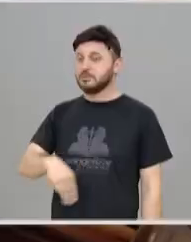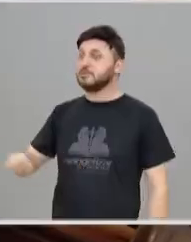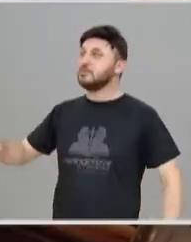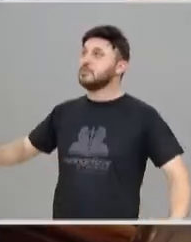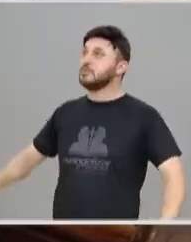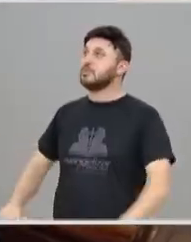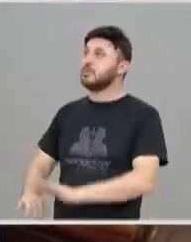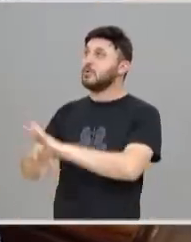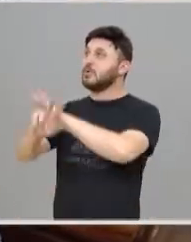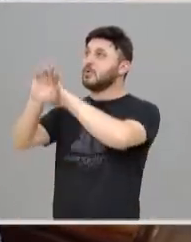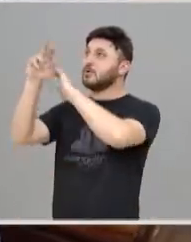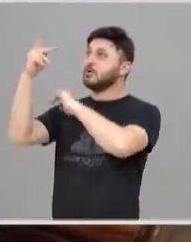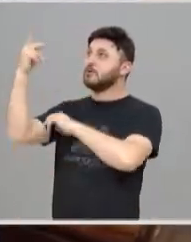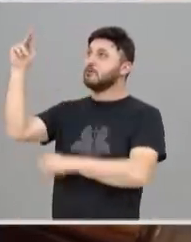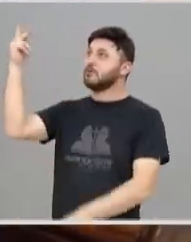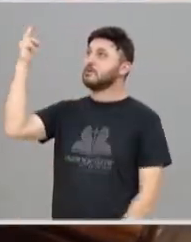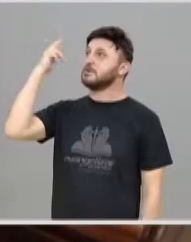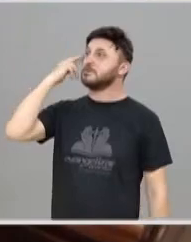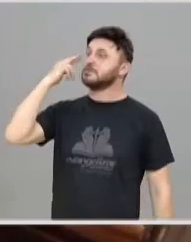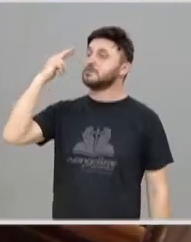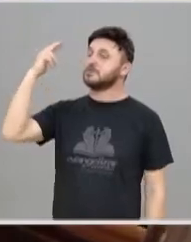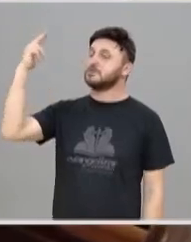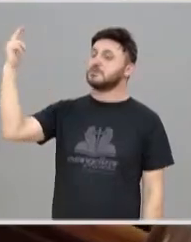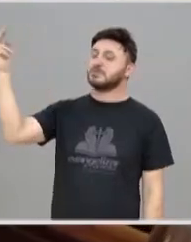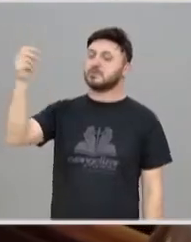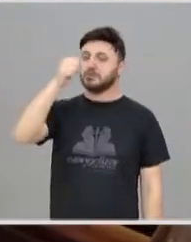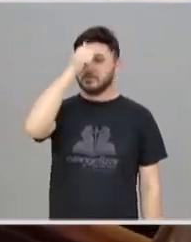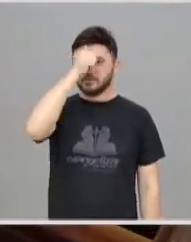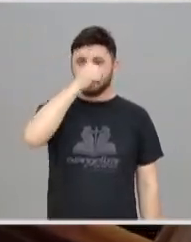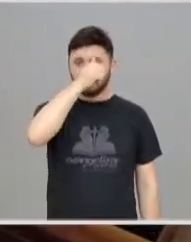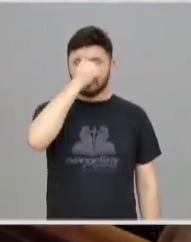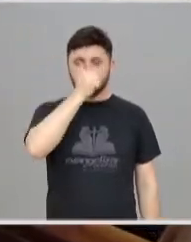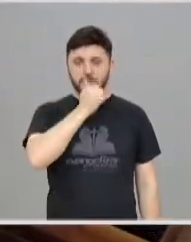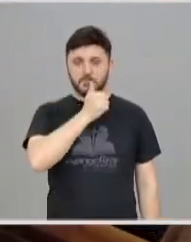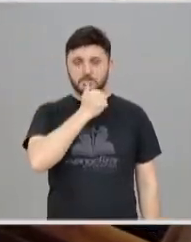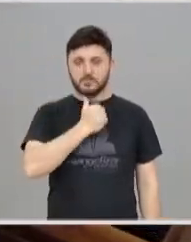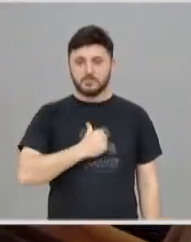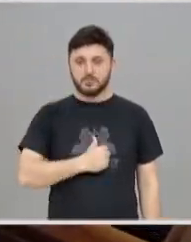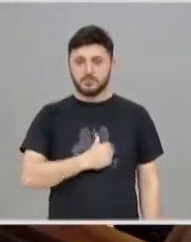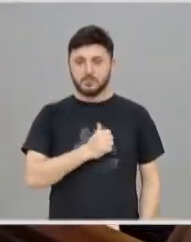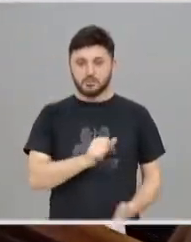Mateus. Glória a vós, Senhor.